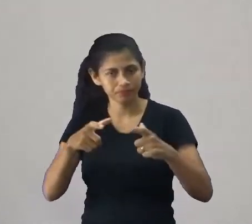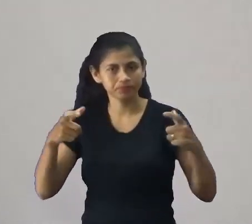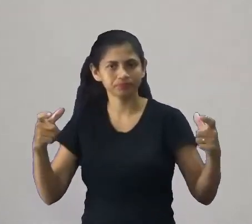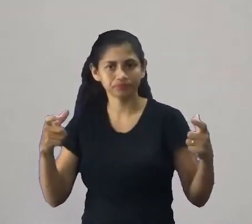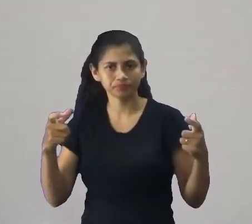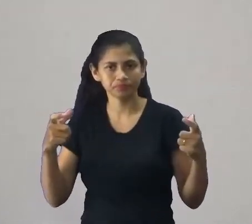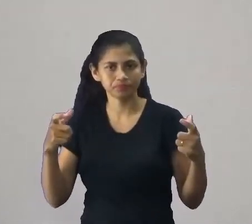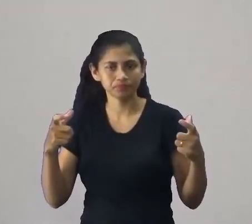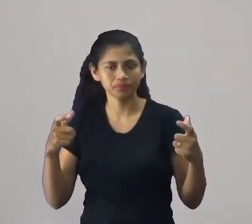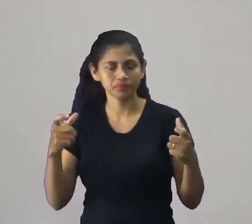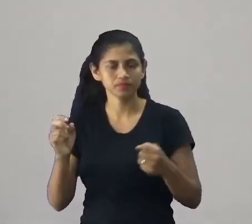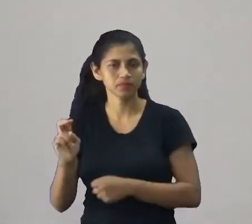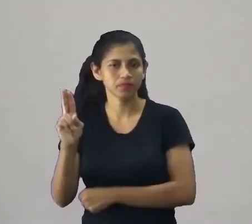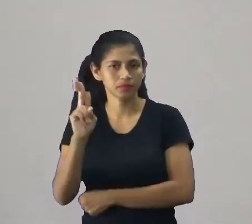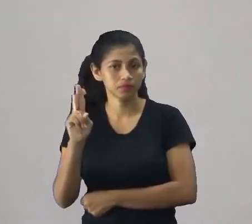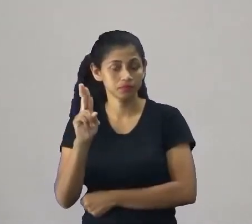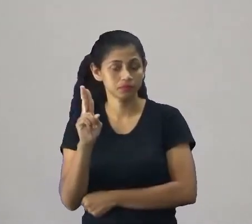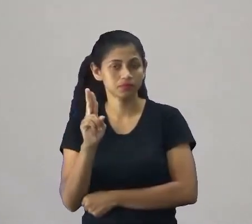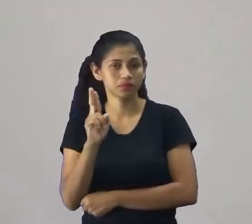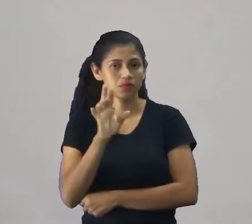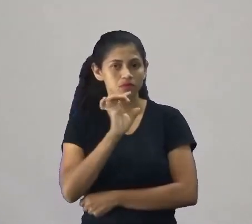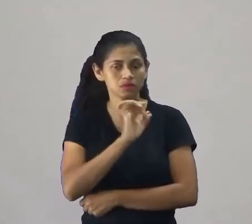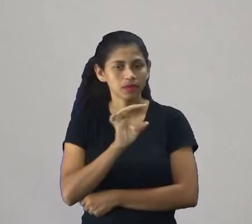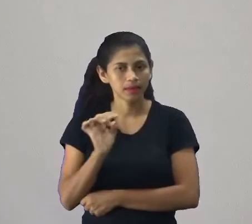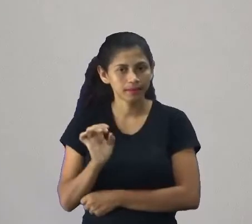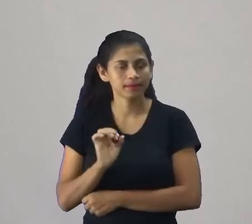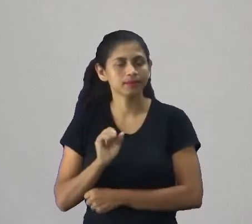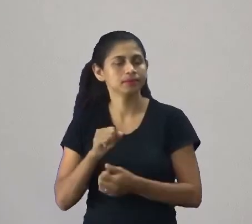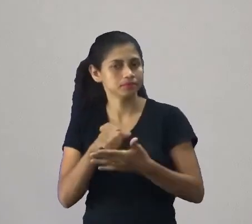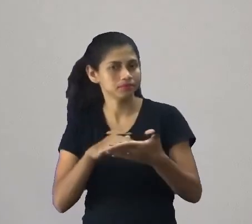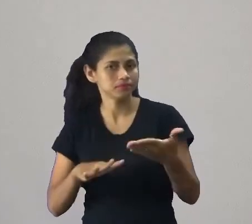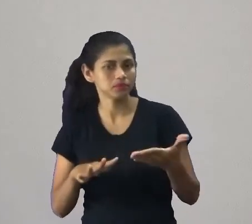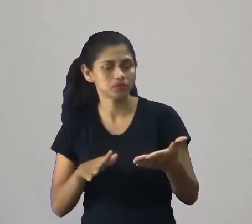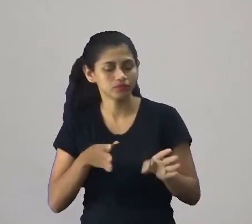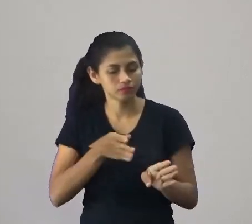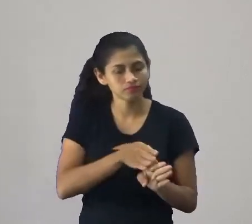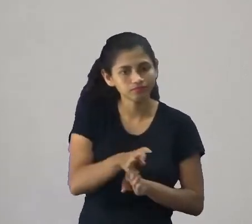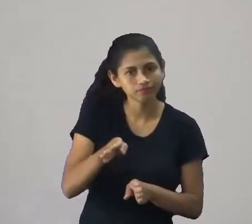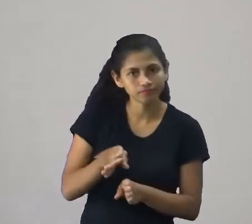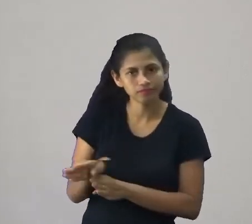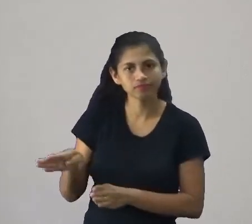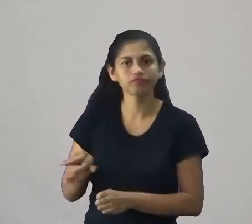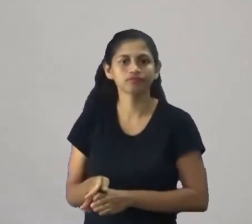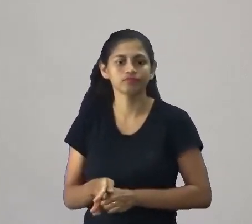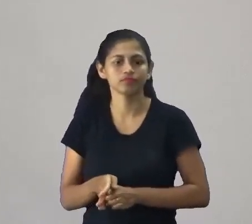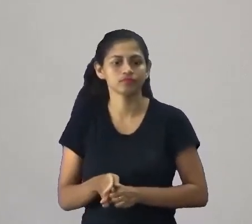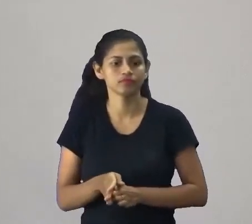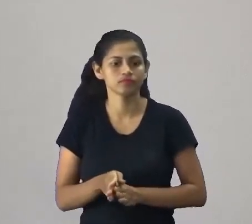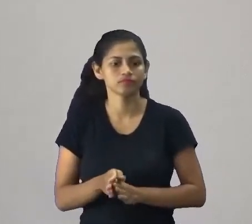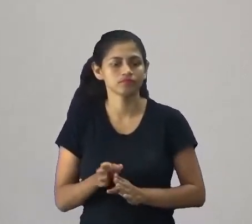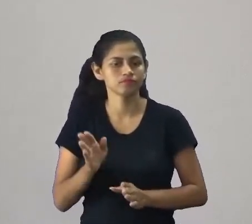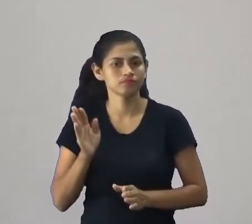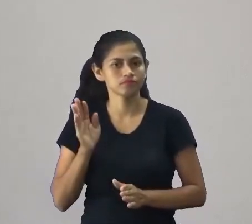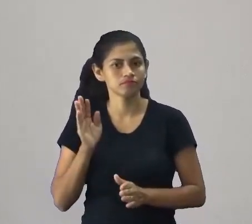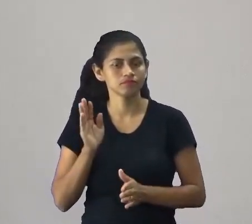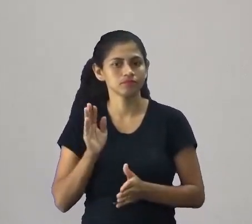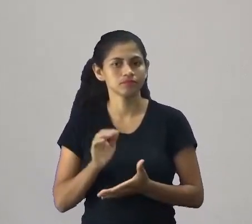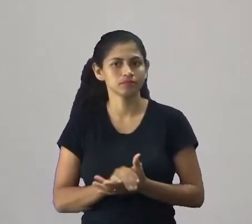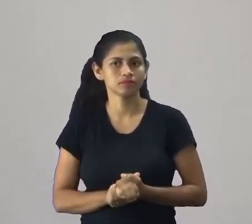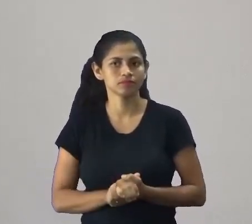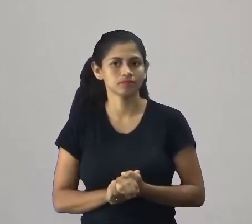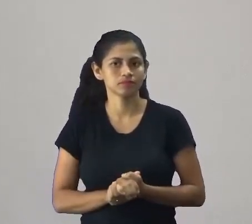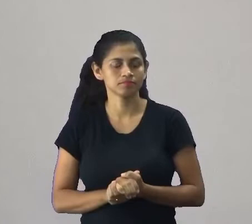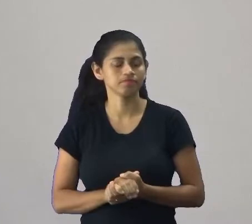percepções e a utilidade de cada uma dessas atividades, você consegue direcionar de uma forma mais concisa de tipo,